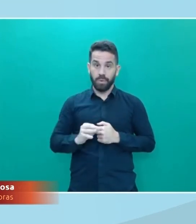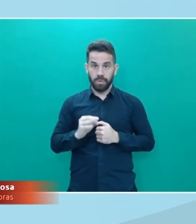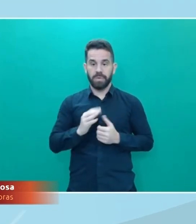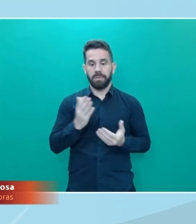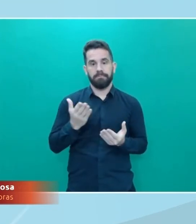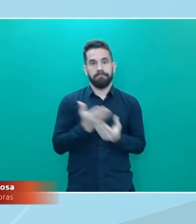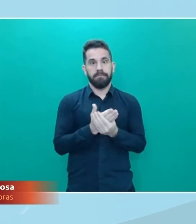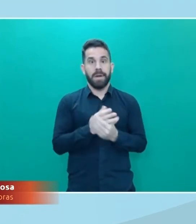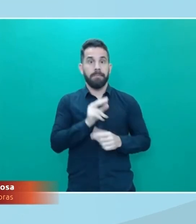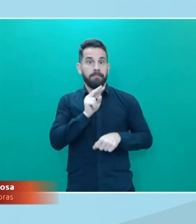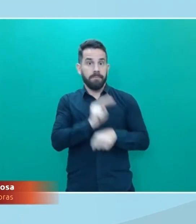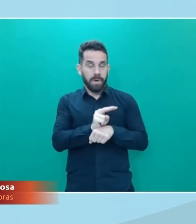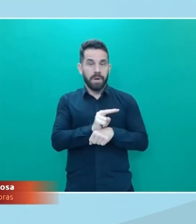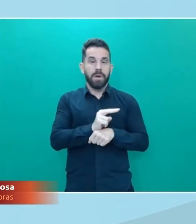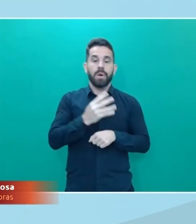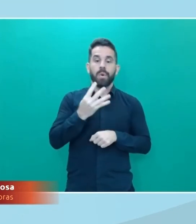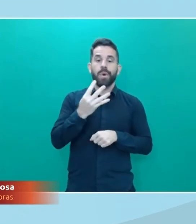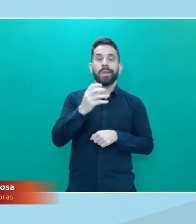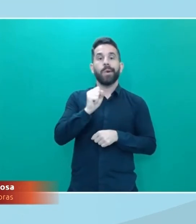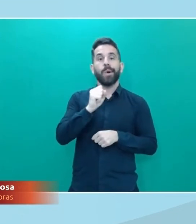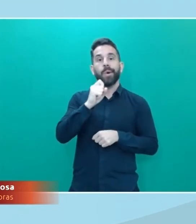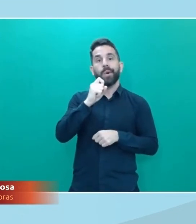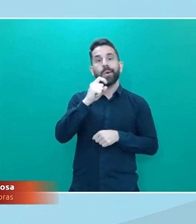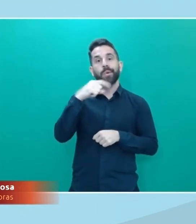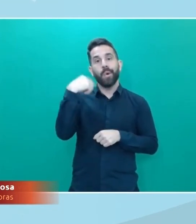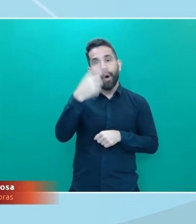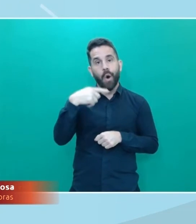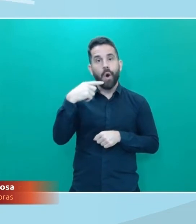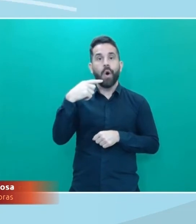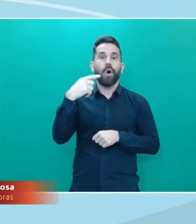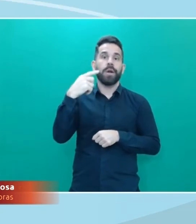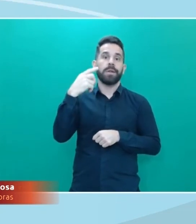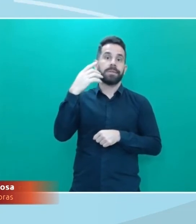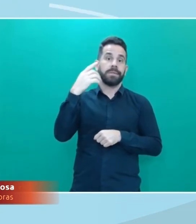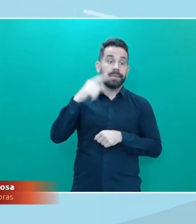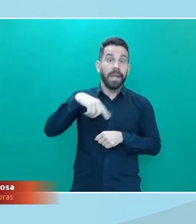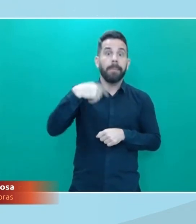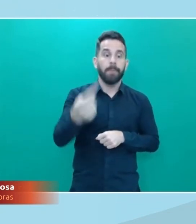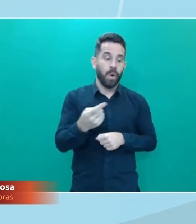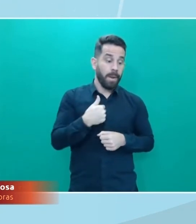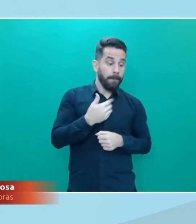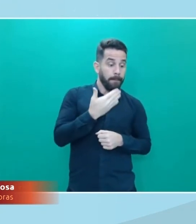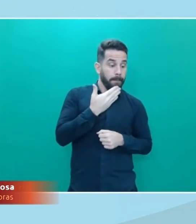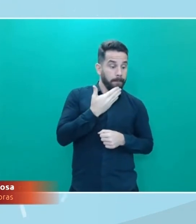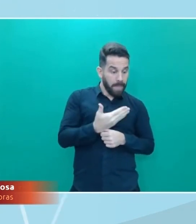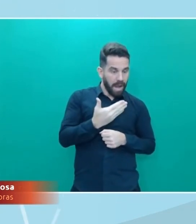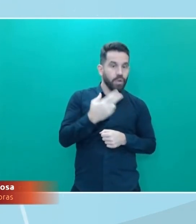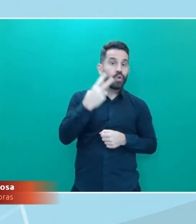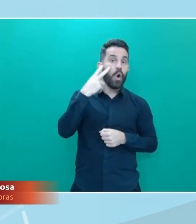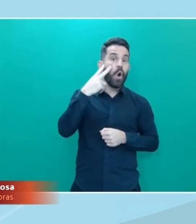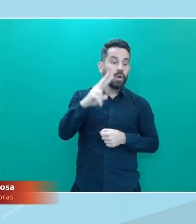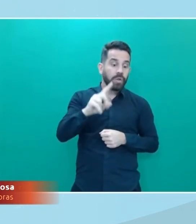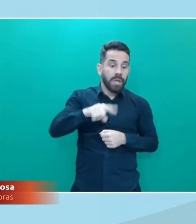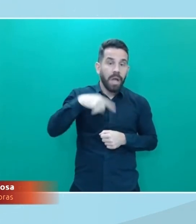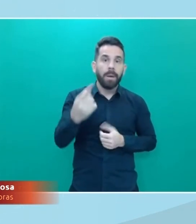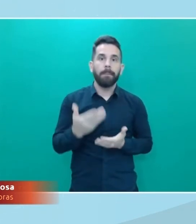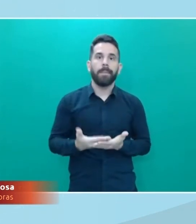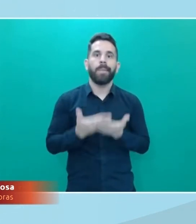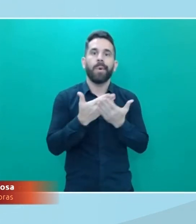48 horas depois da solicitação, 2 dias depois da solicitação, que é o limite previsto na Lei Maria da